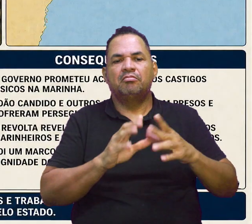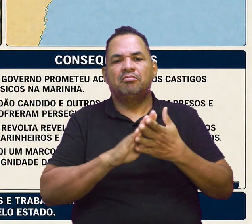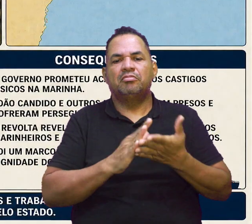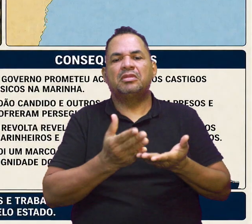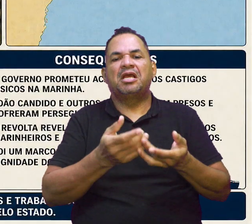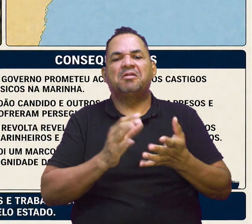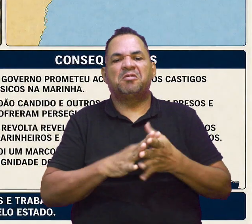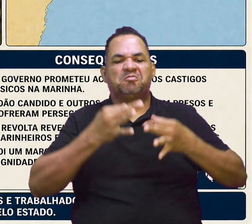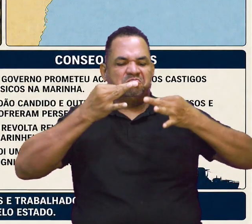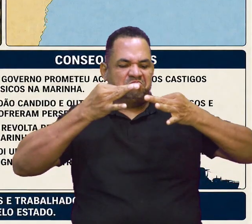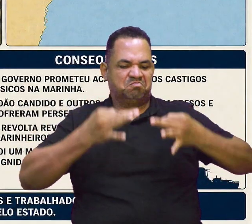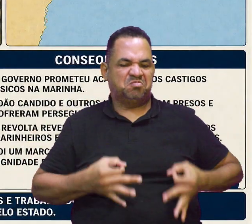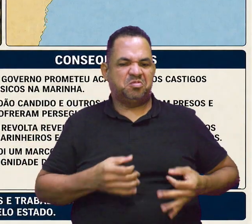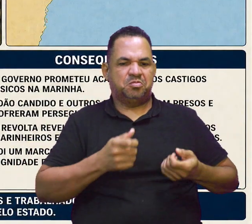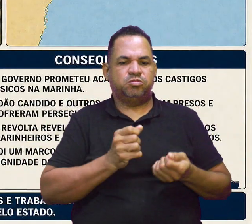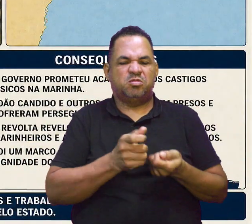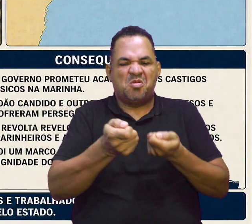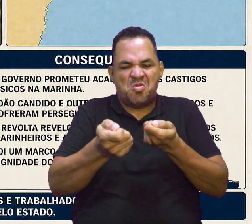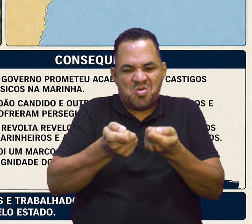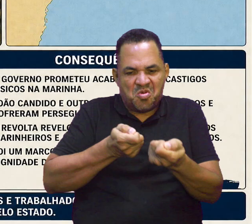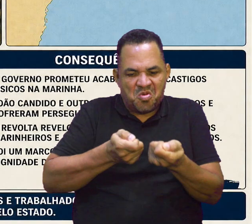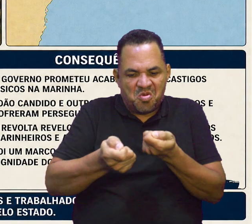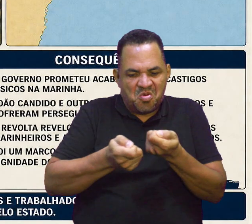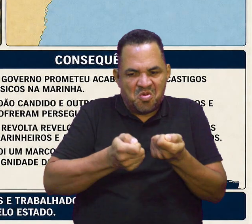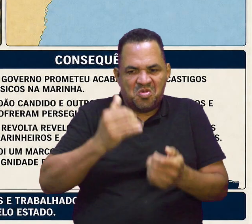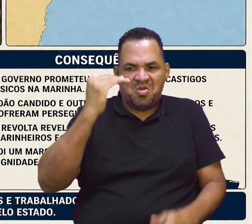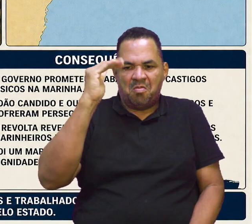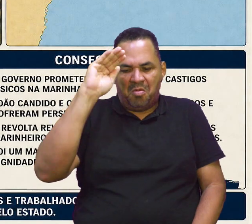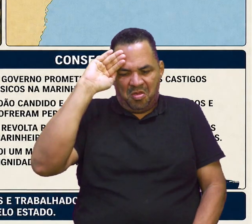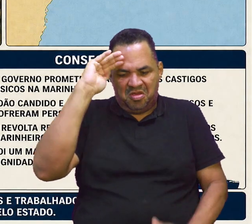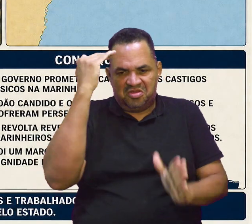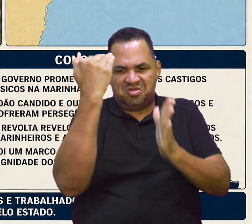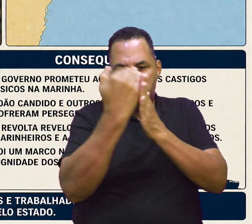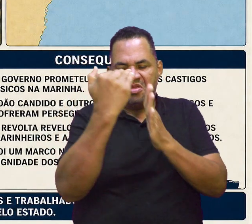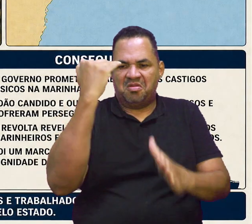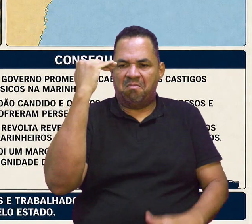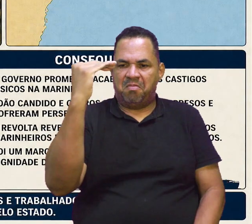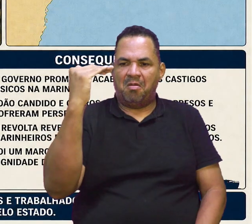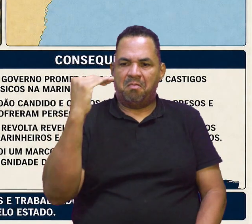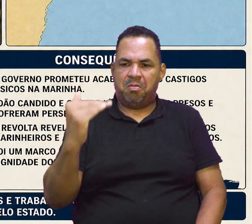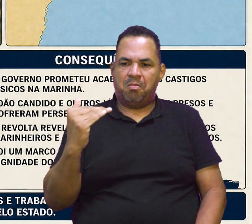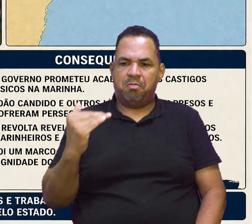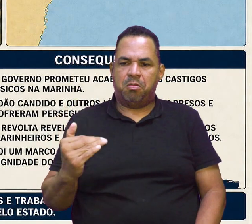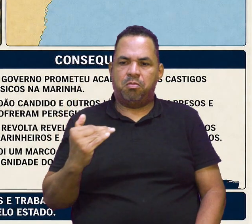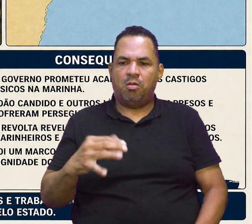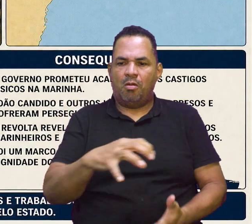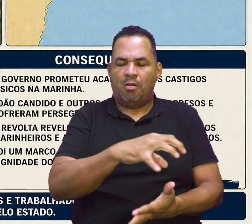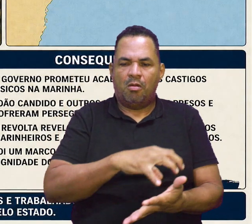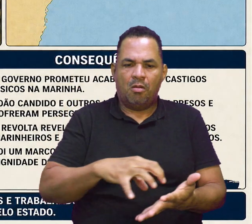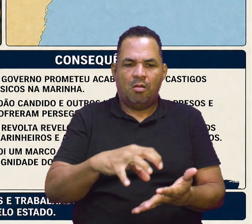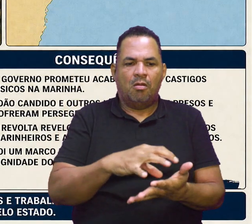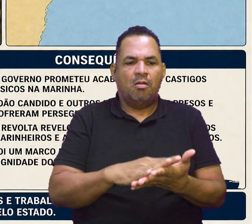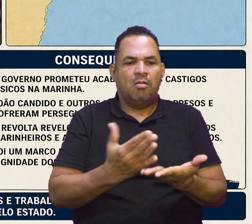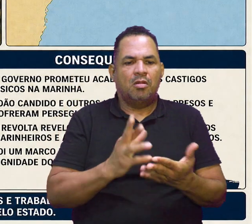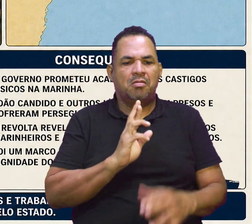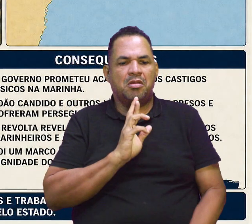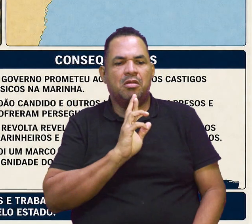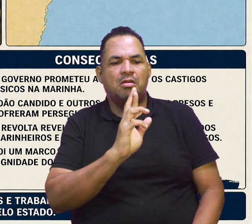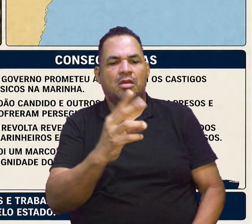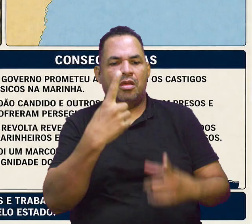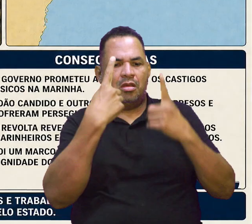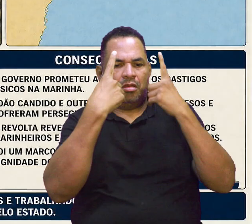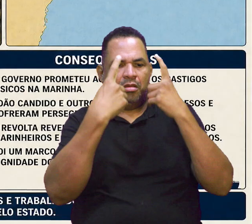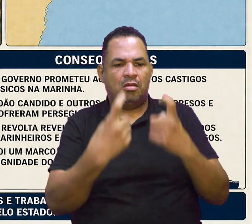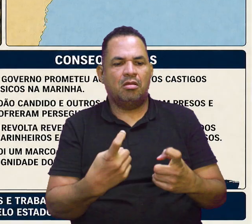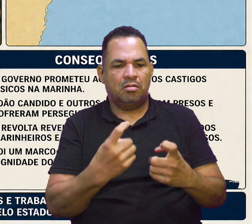e manutenção da hierarquia na Marinha. A revolta foi resposta à violência, ao